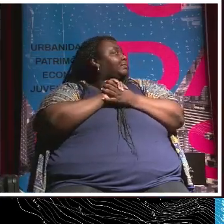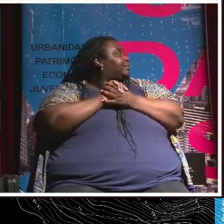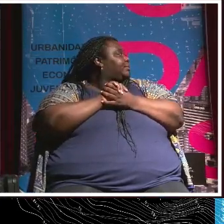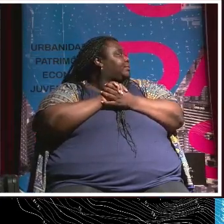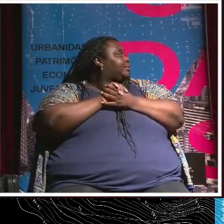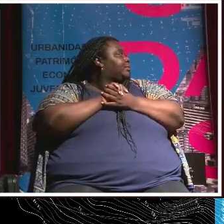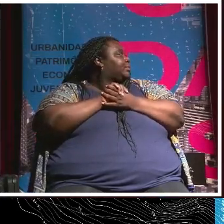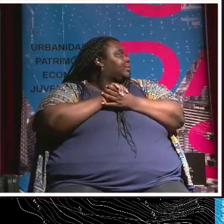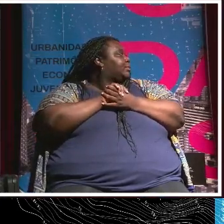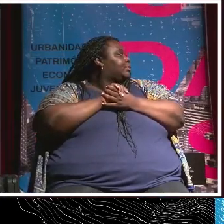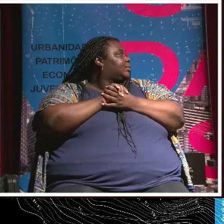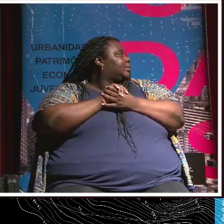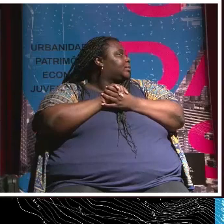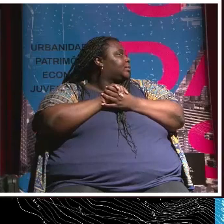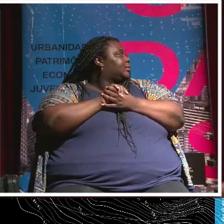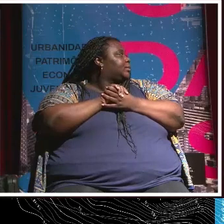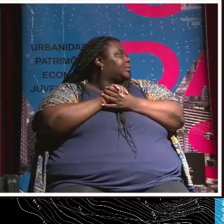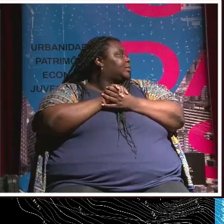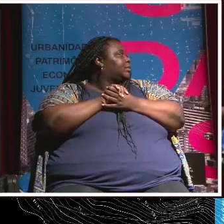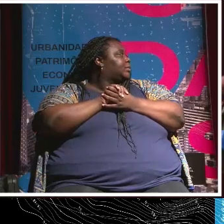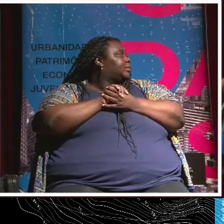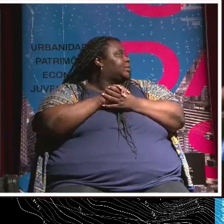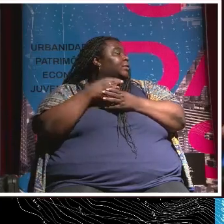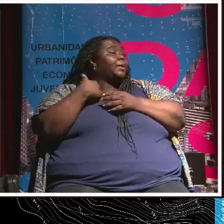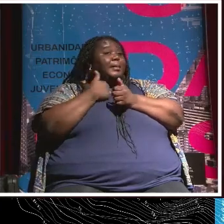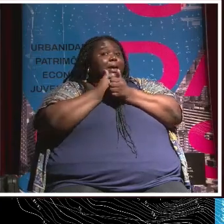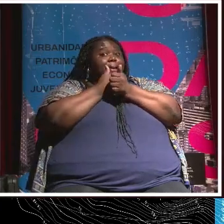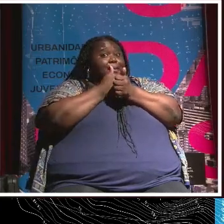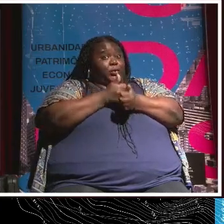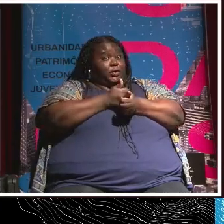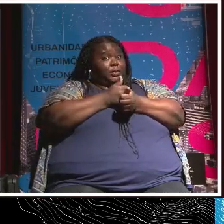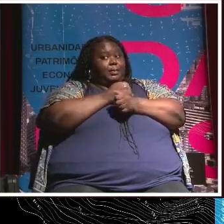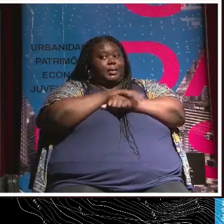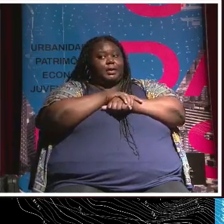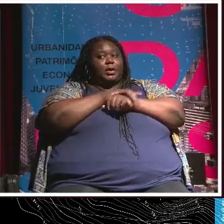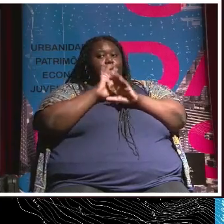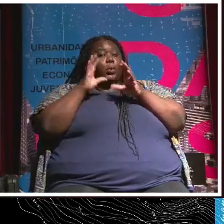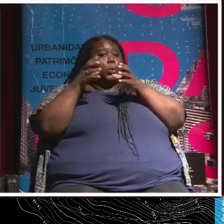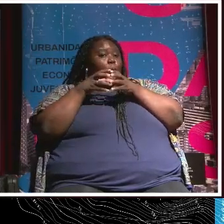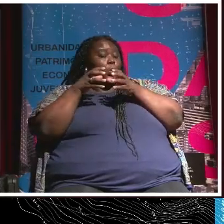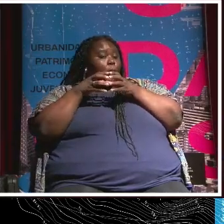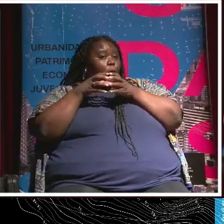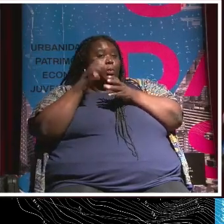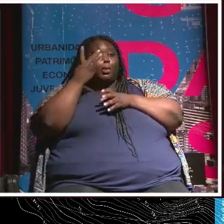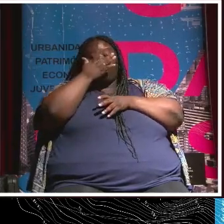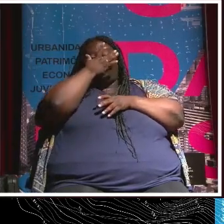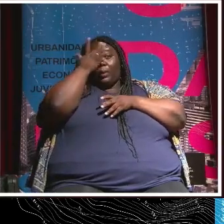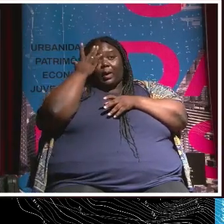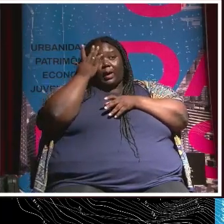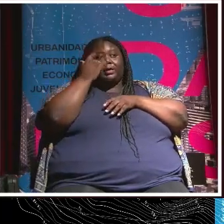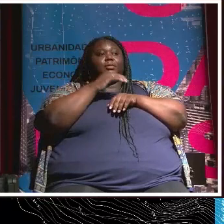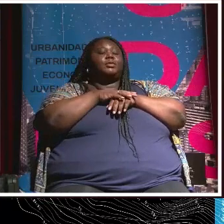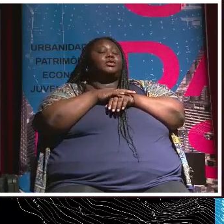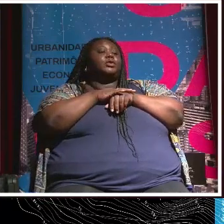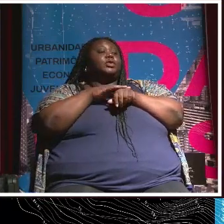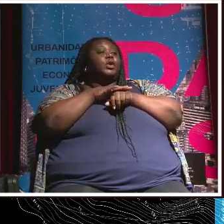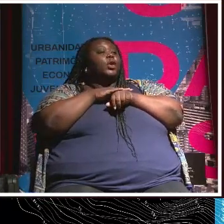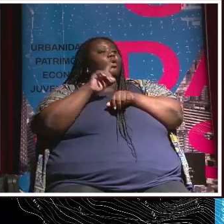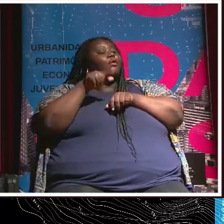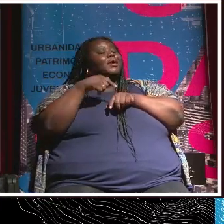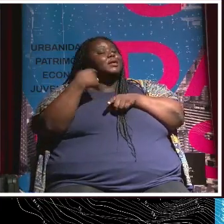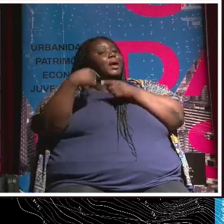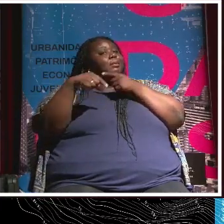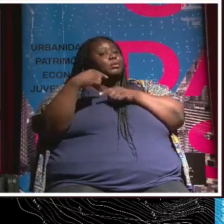A minha aproximação com o grupo e com as pessoas que discutem a política cultural do